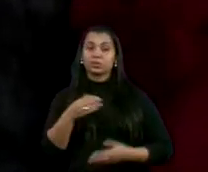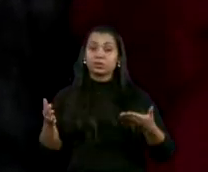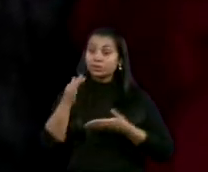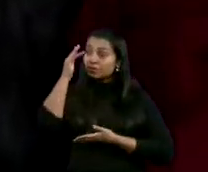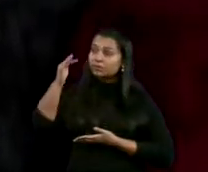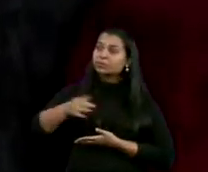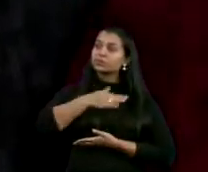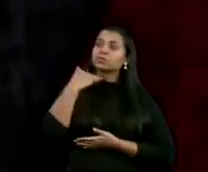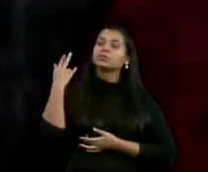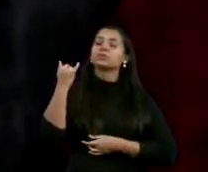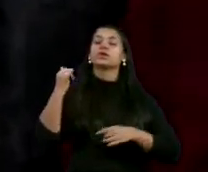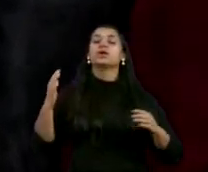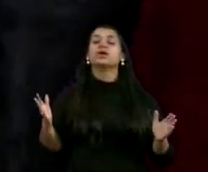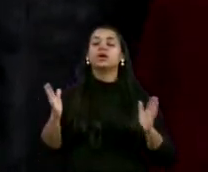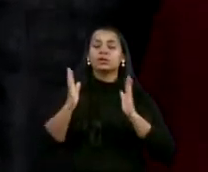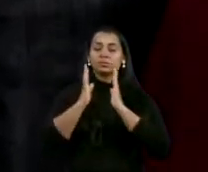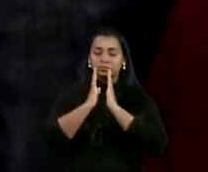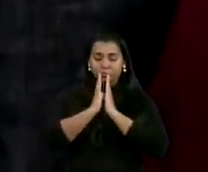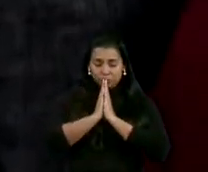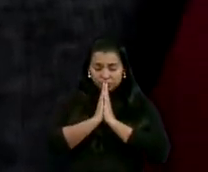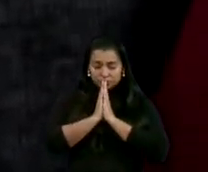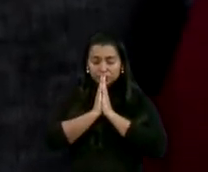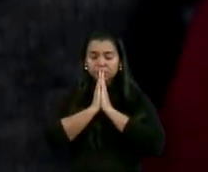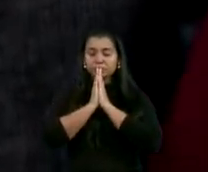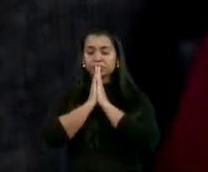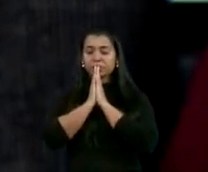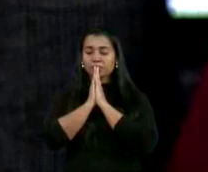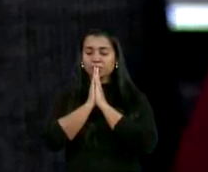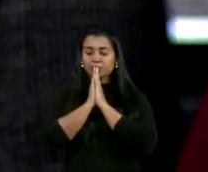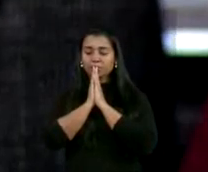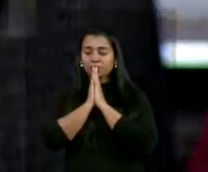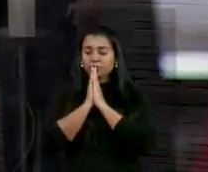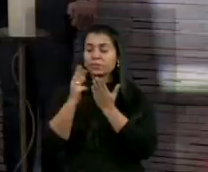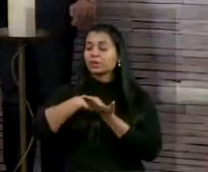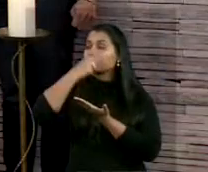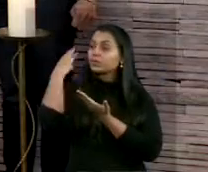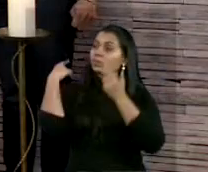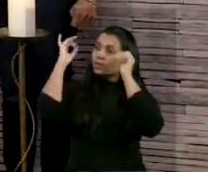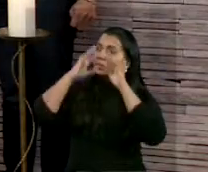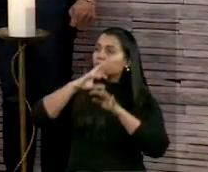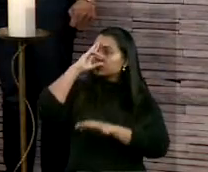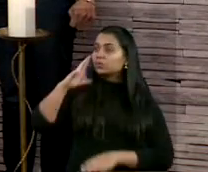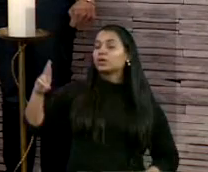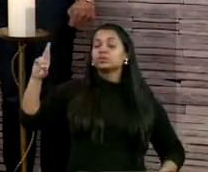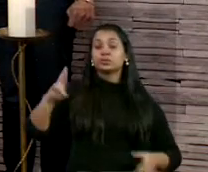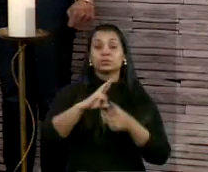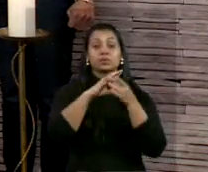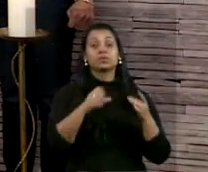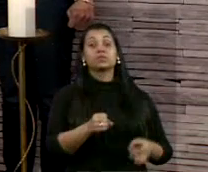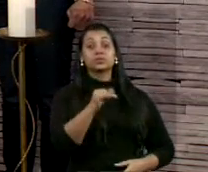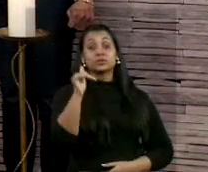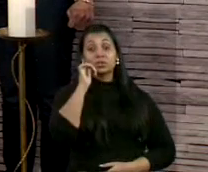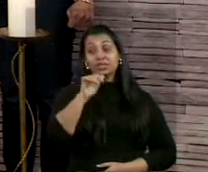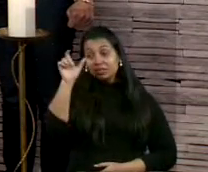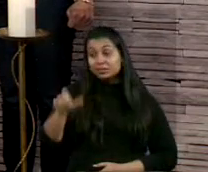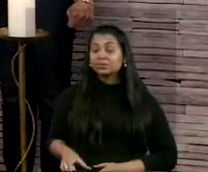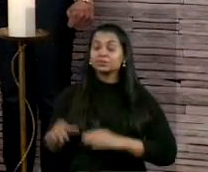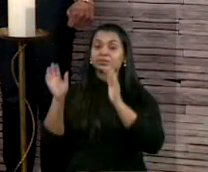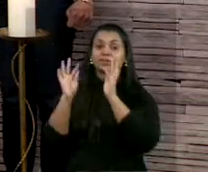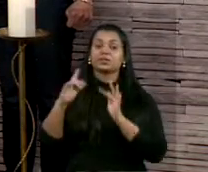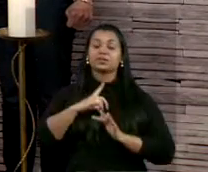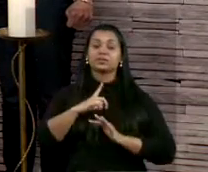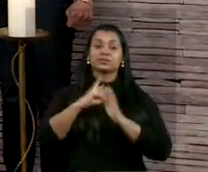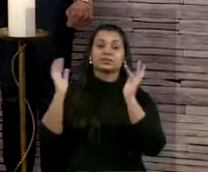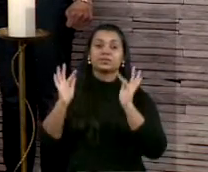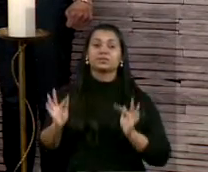nós, pecadores, agora e na hora de nossa morte. Amém. Ave Maria, cheia de graça, o Senhor é convosco. Bendita